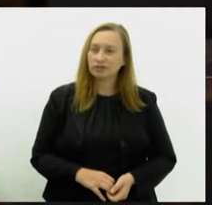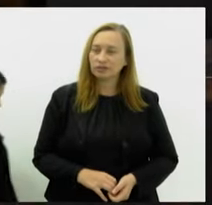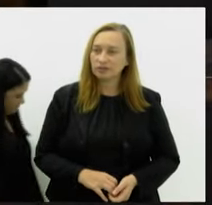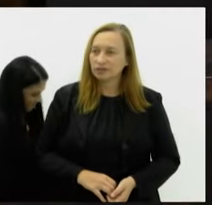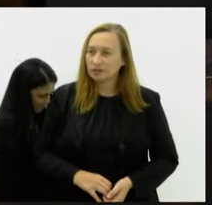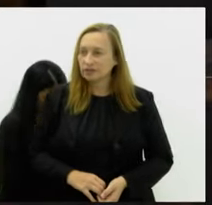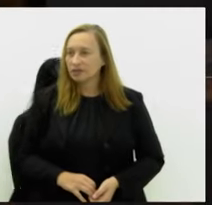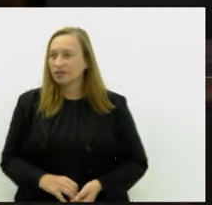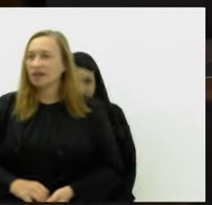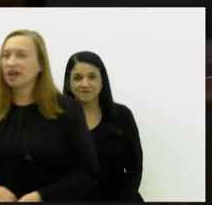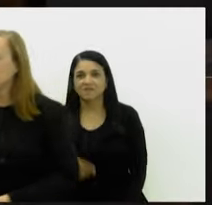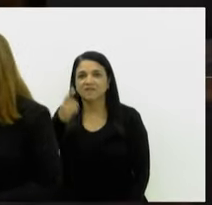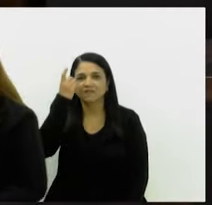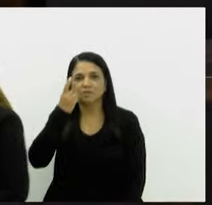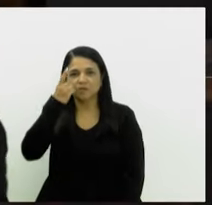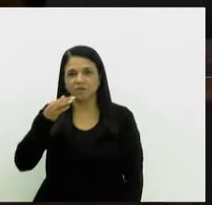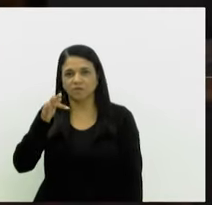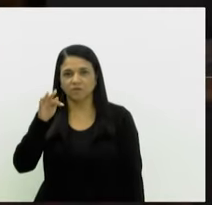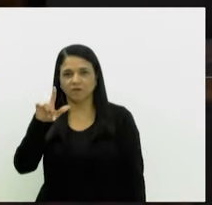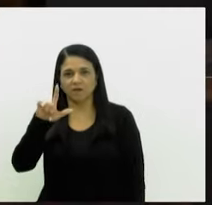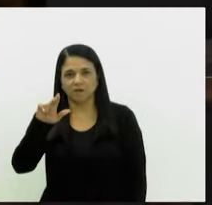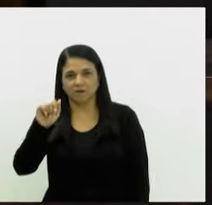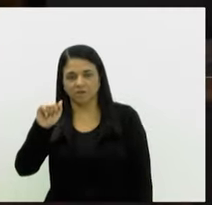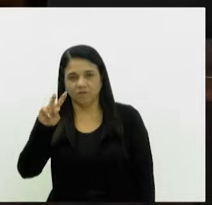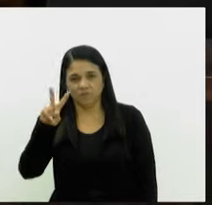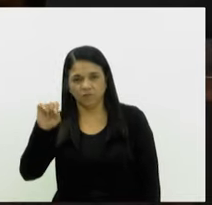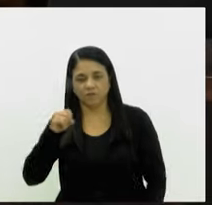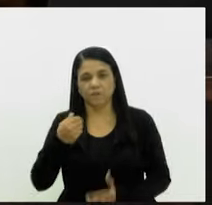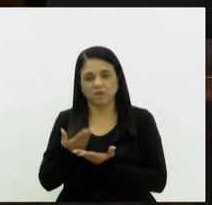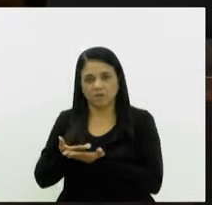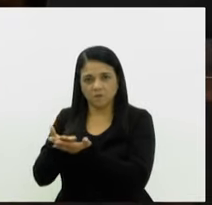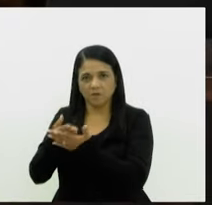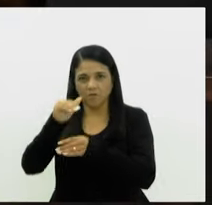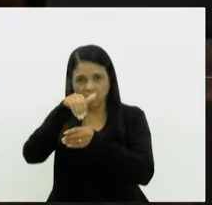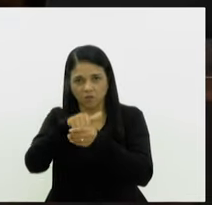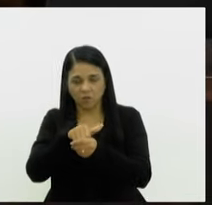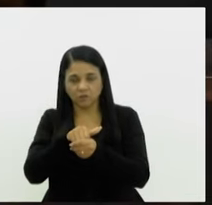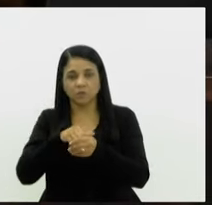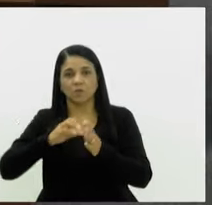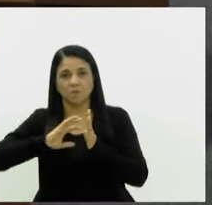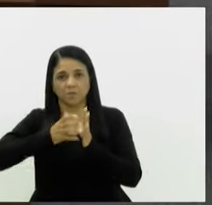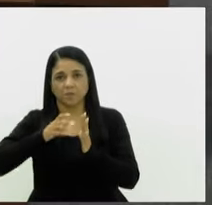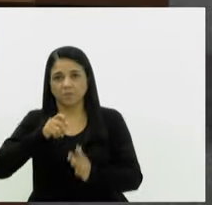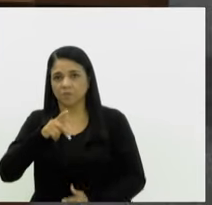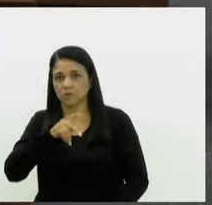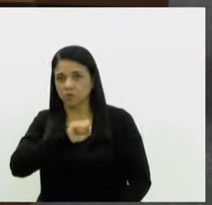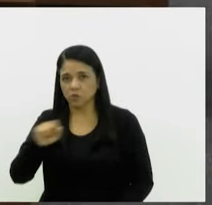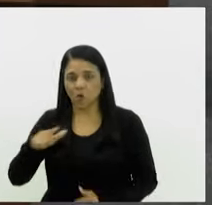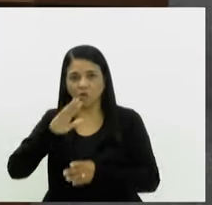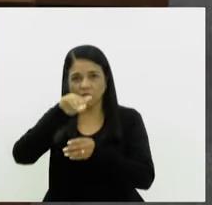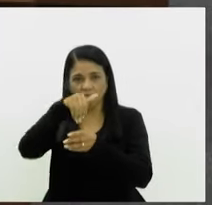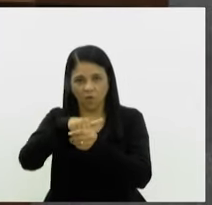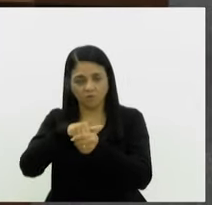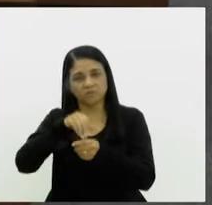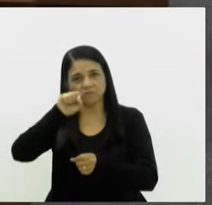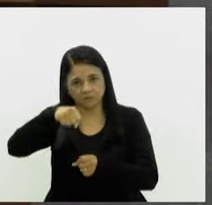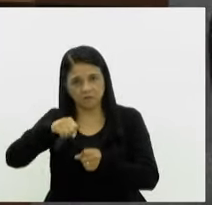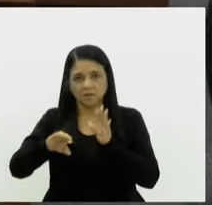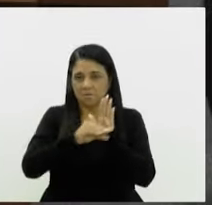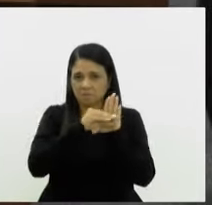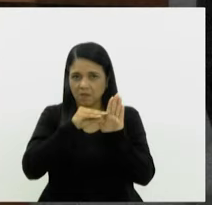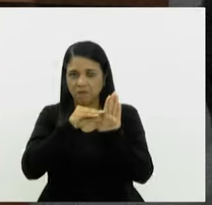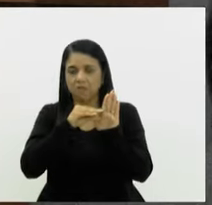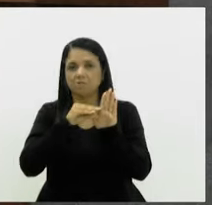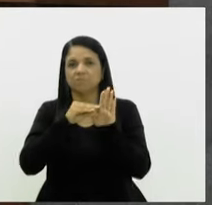Deputado Flávio Serafini, para encaminhamento de voto. Para encaminhar pela bancada do PSOL, o PSOL vota favorável à emenda. A gente não